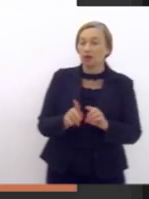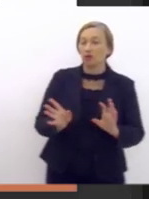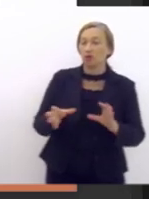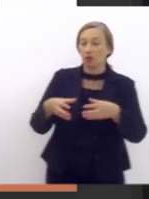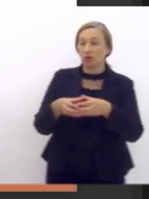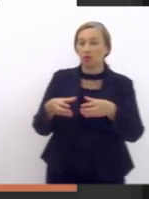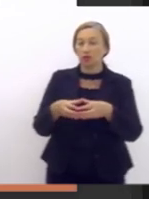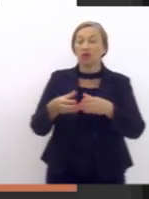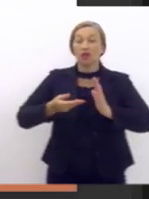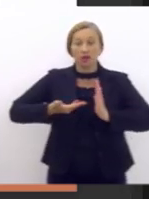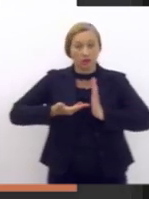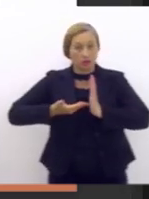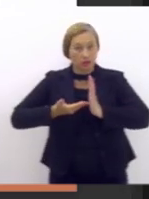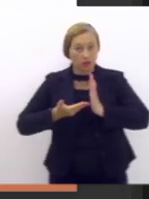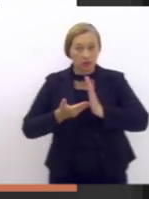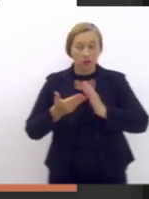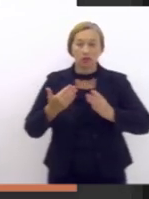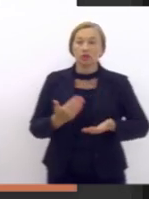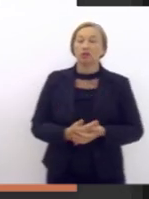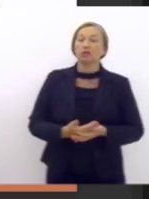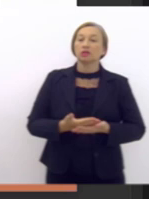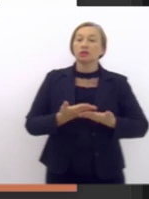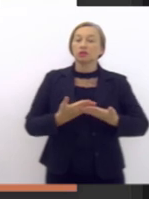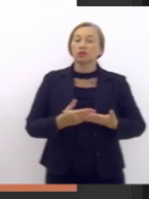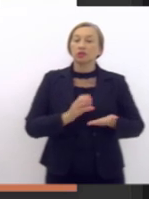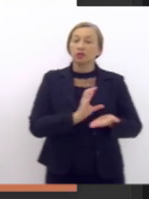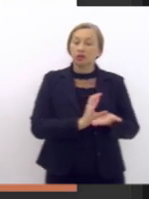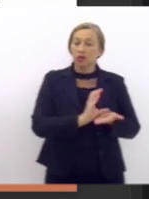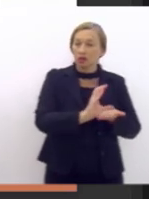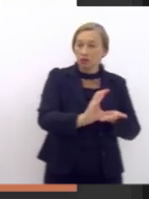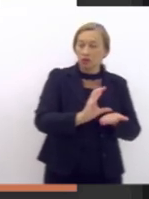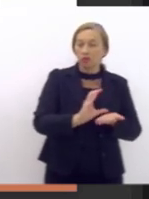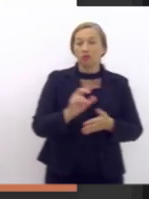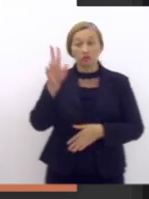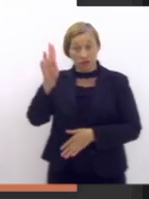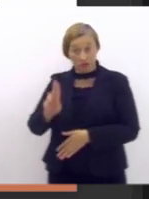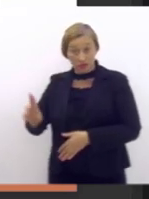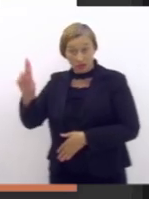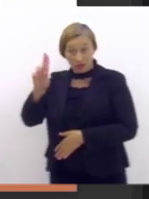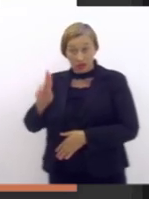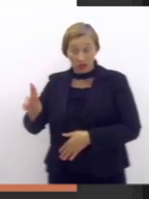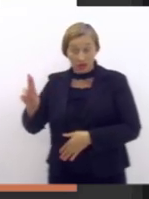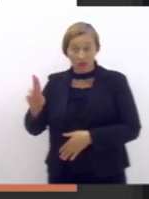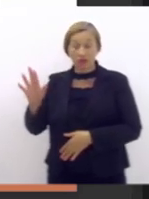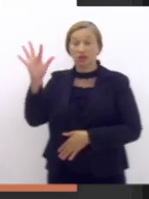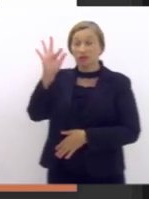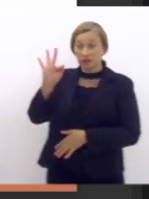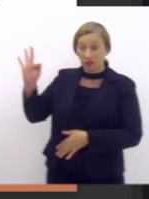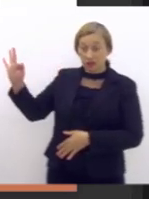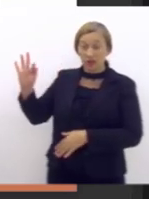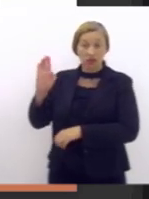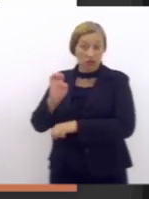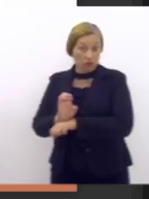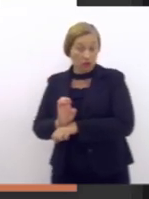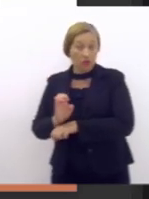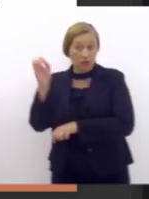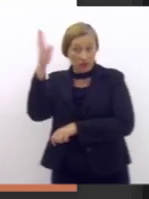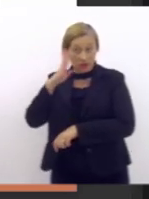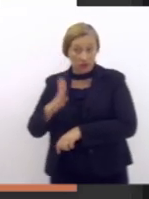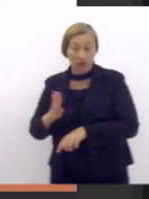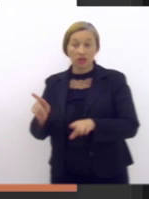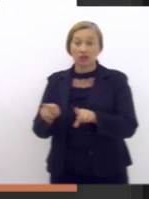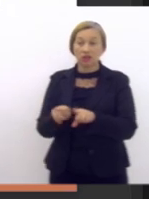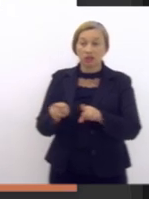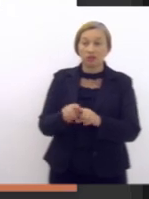Câmara dos Deputados para direcionar esses recursos para universidades federais e universidades estaduais brasileiras, e também por meio de